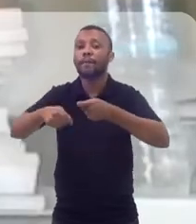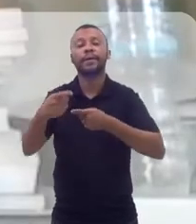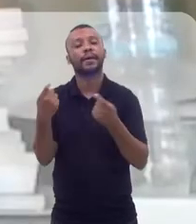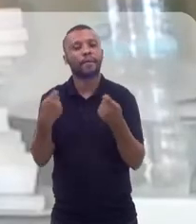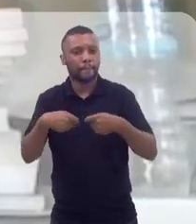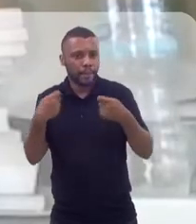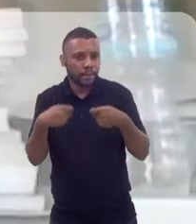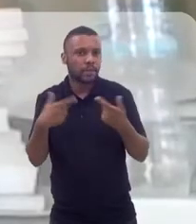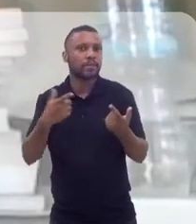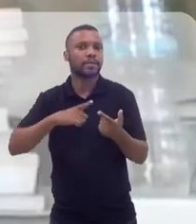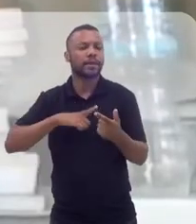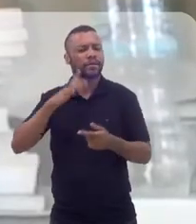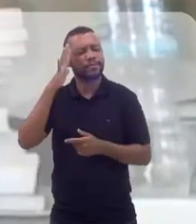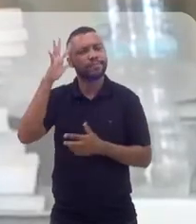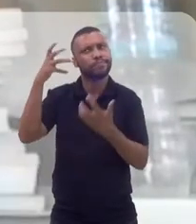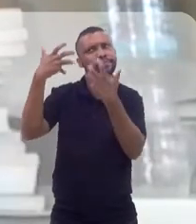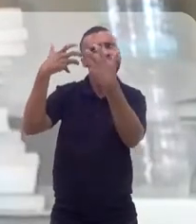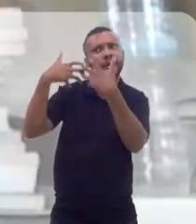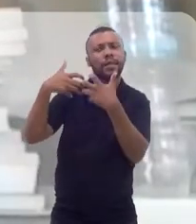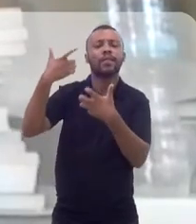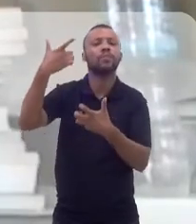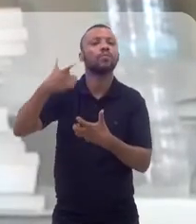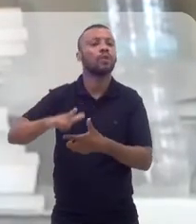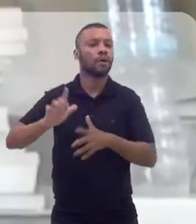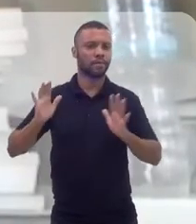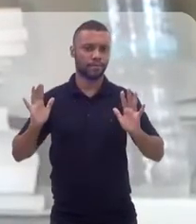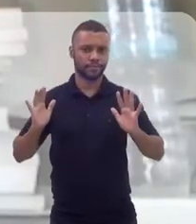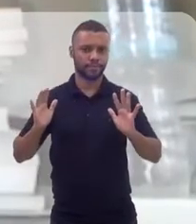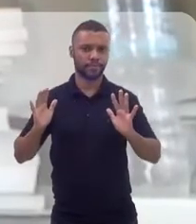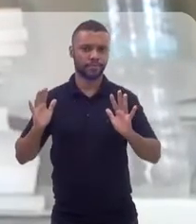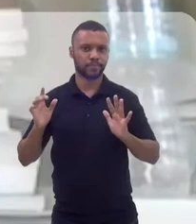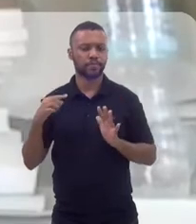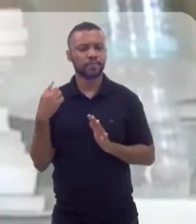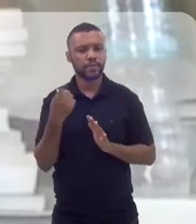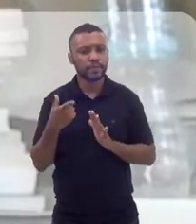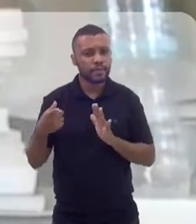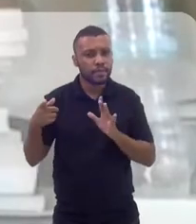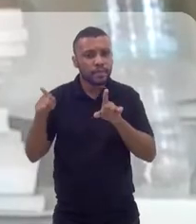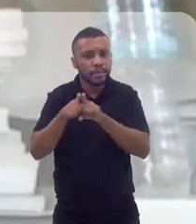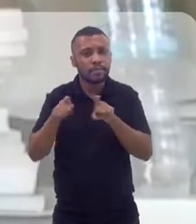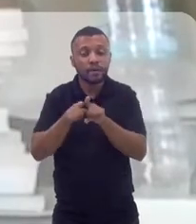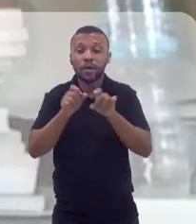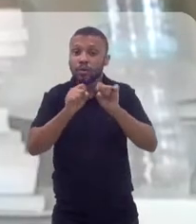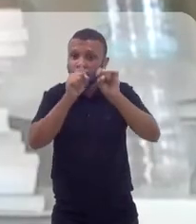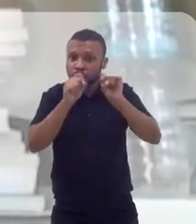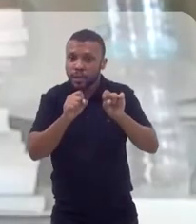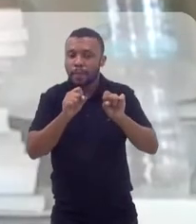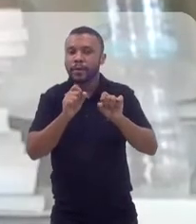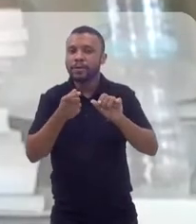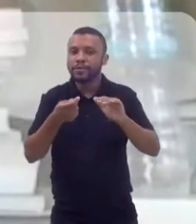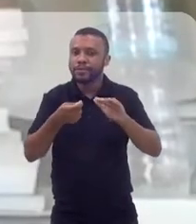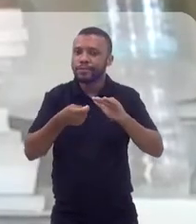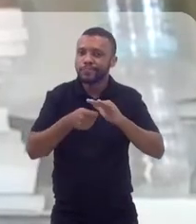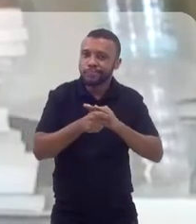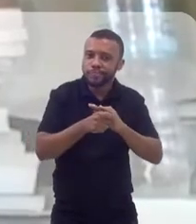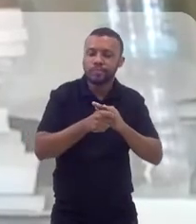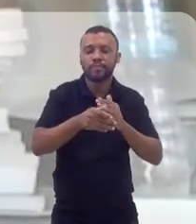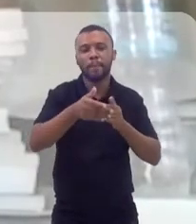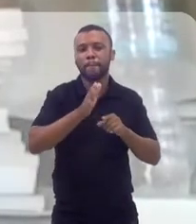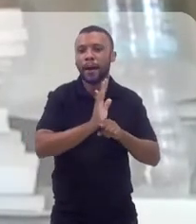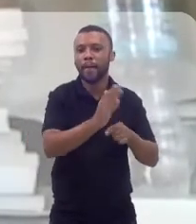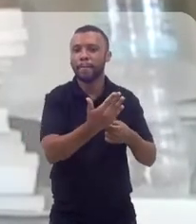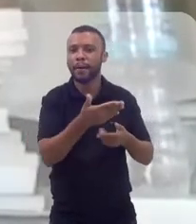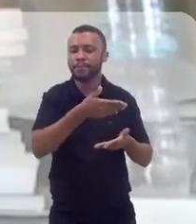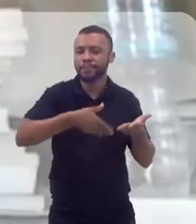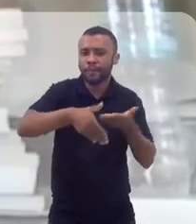precisam de um repensamento. Isso para que até os próprios sistemas colaborativos, os blocos de rua,